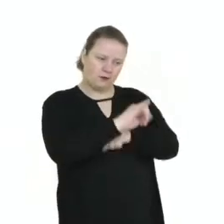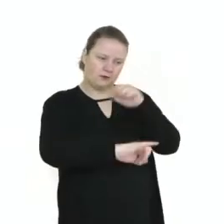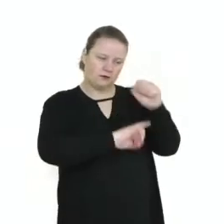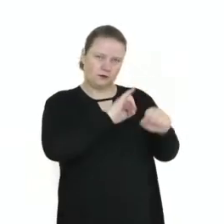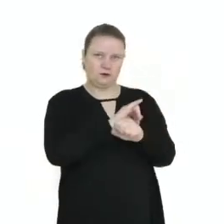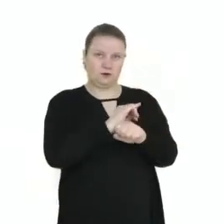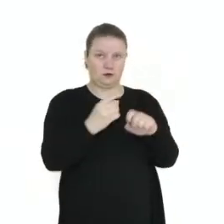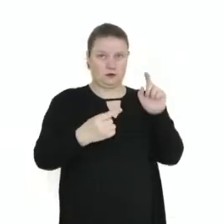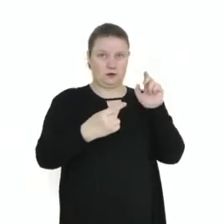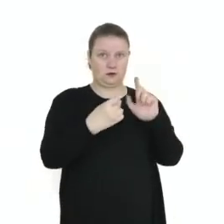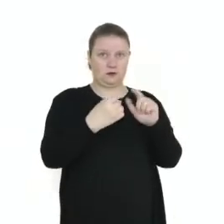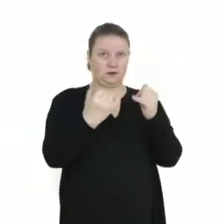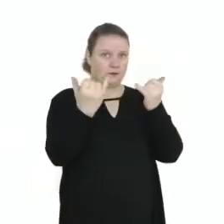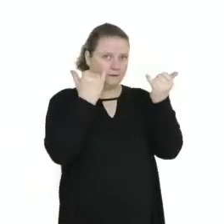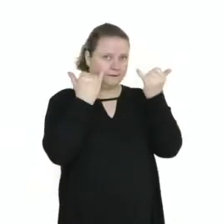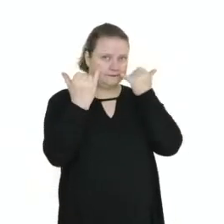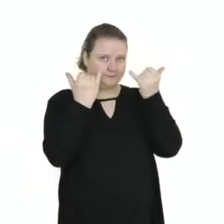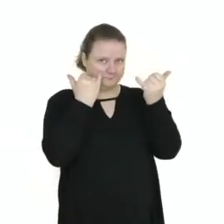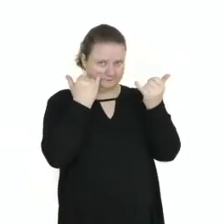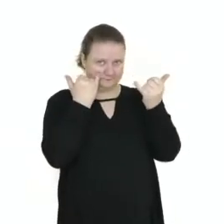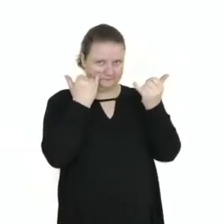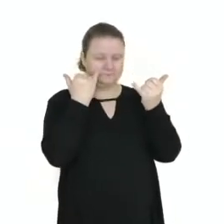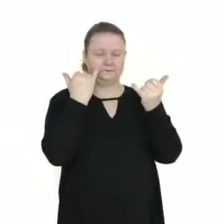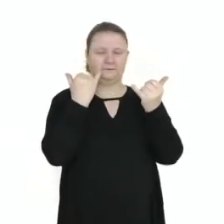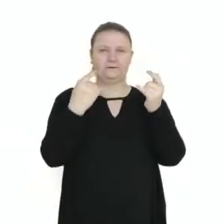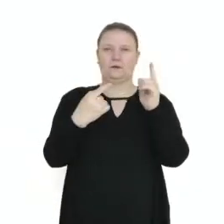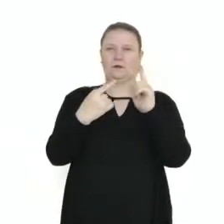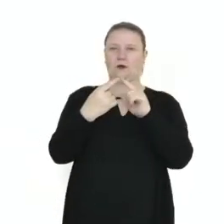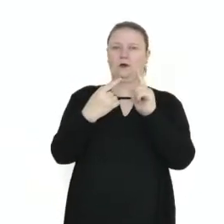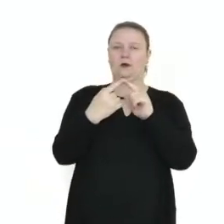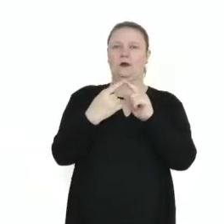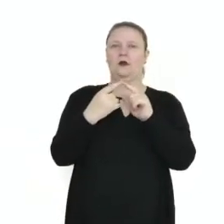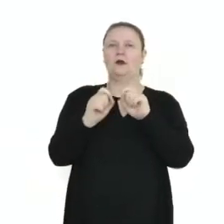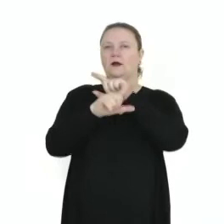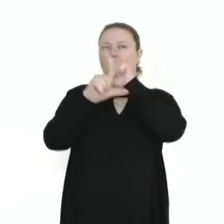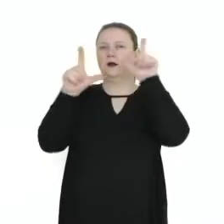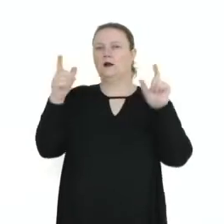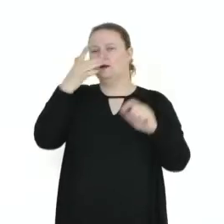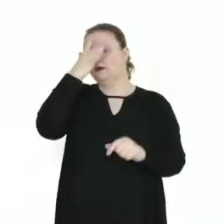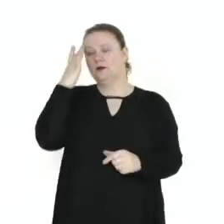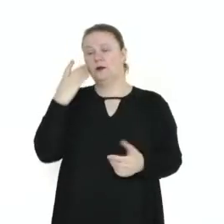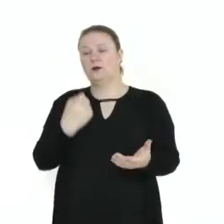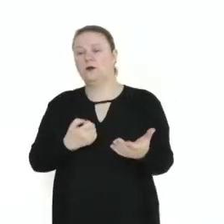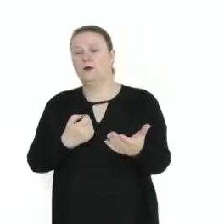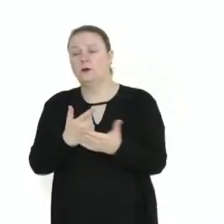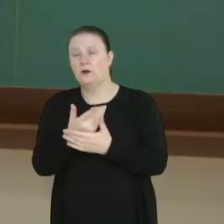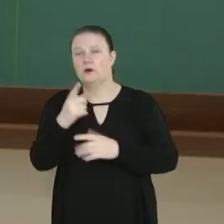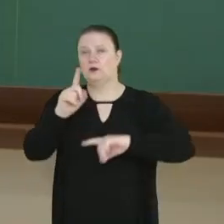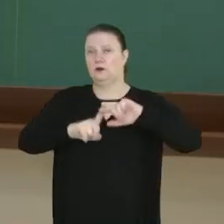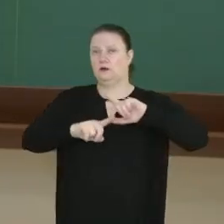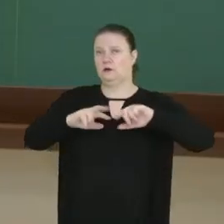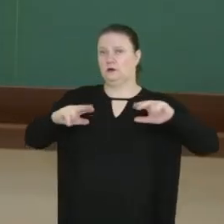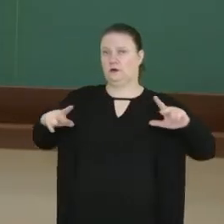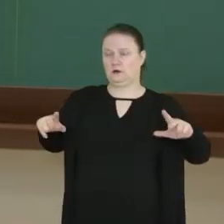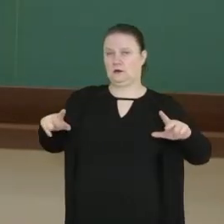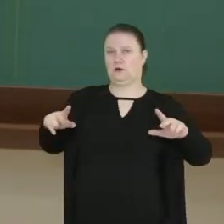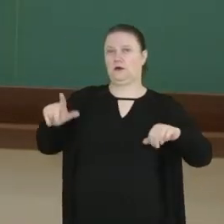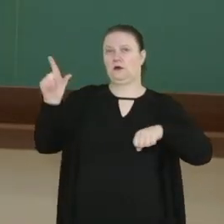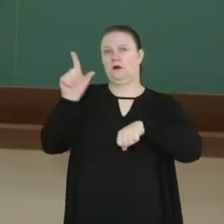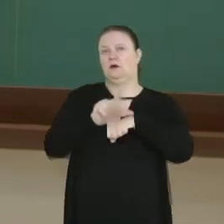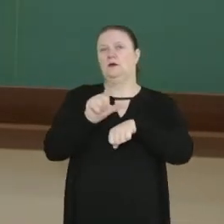primeira informação, tá? Então, nós temos claro, então, que a pessoa adquiriu o seu produto através de uma